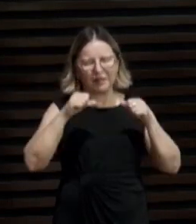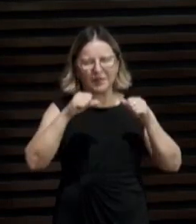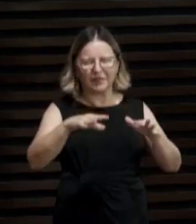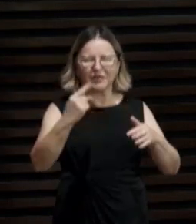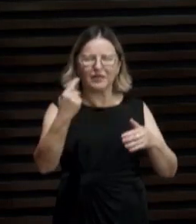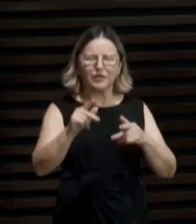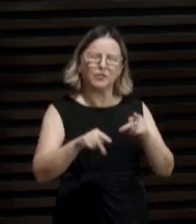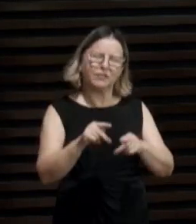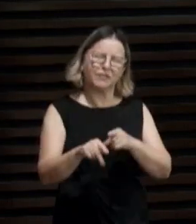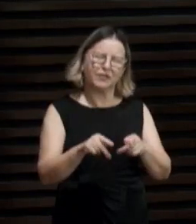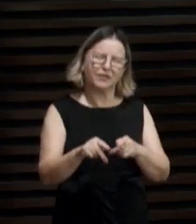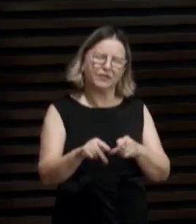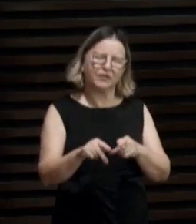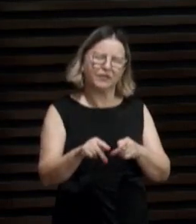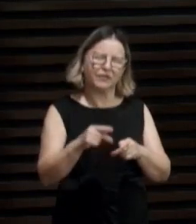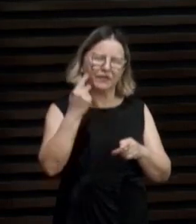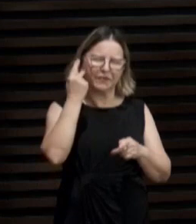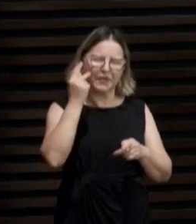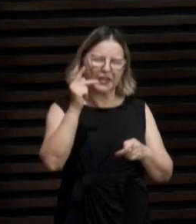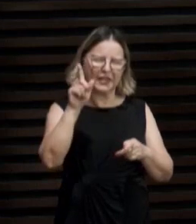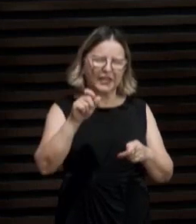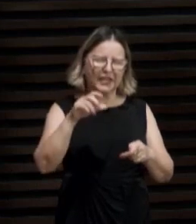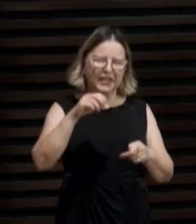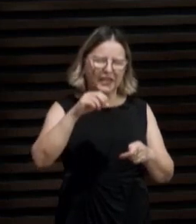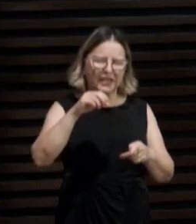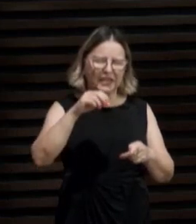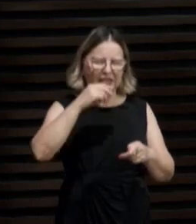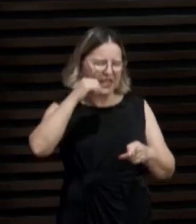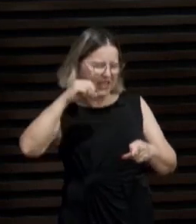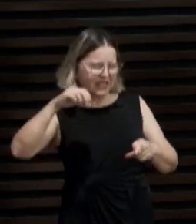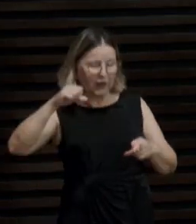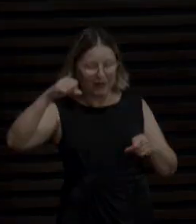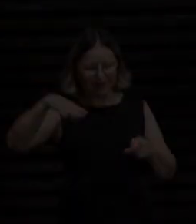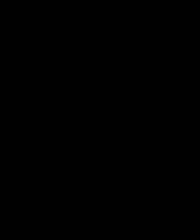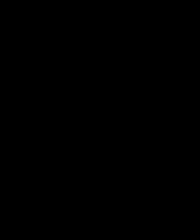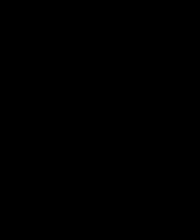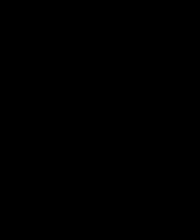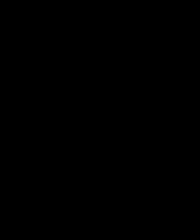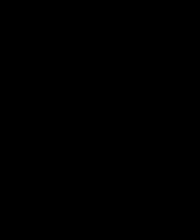Abençoa o Teu povo, para que seja sal e luz neste mundo, em nome de Jesus Cristo. Amém.